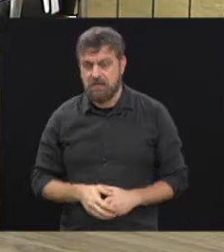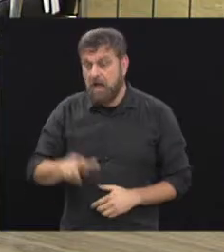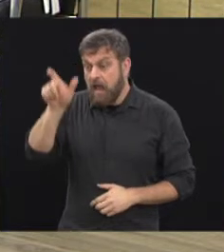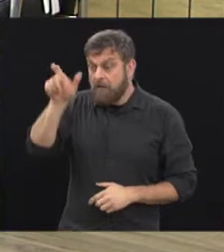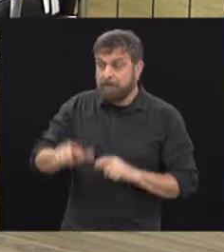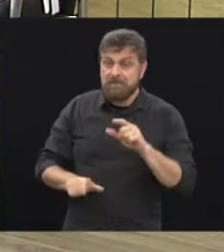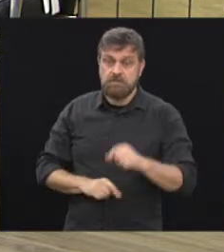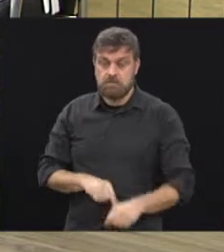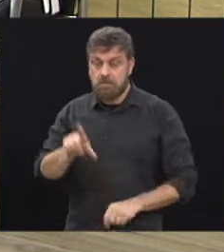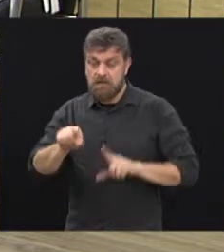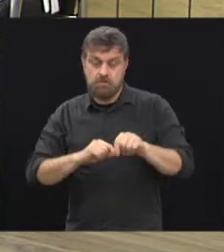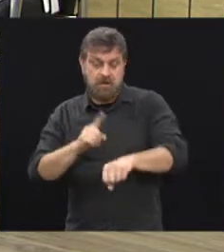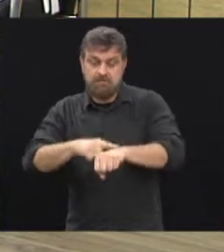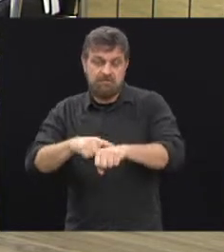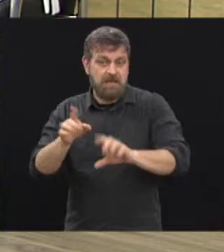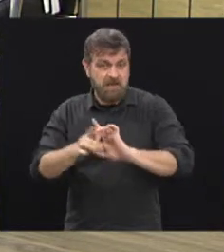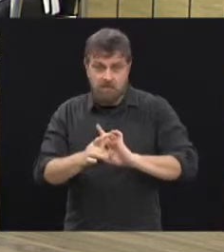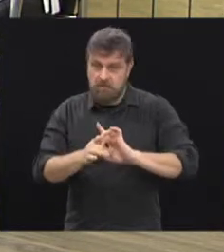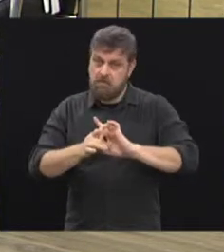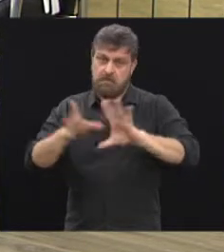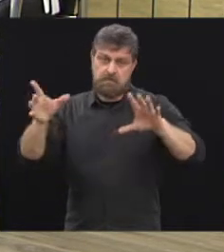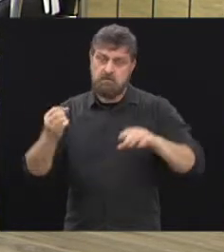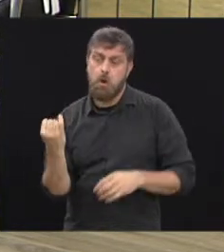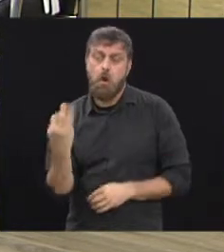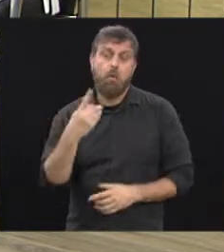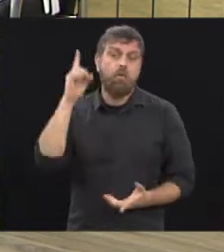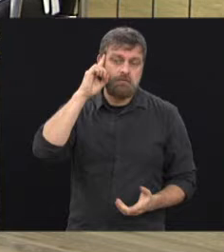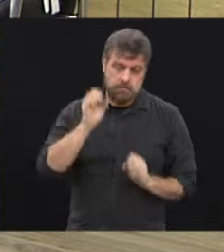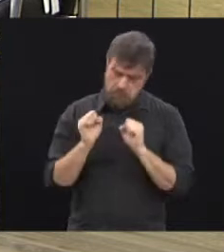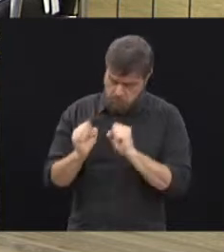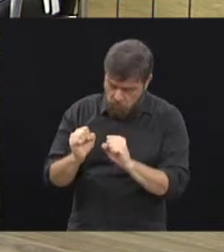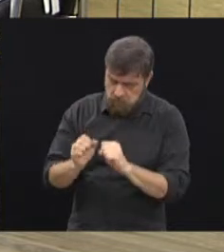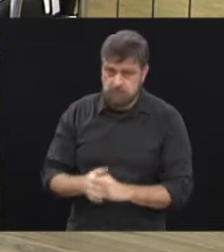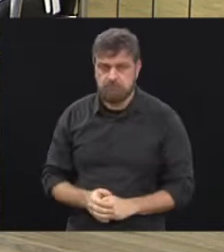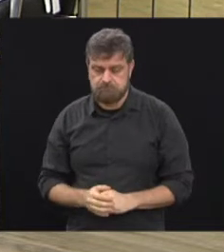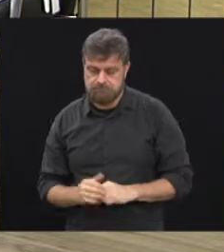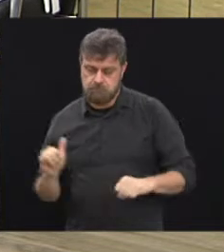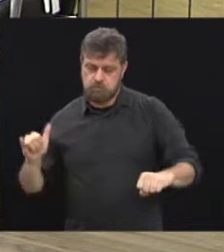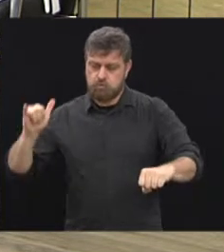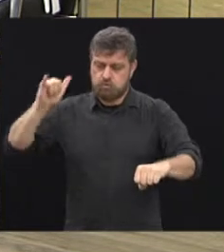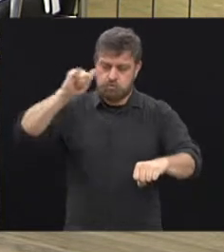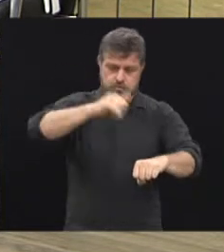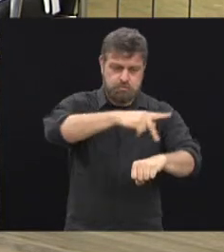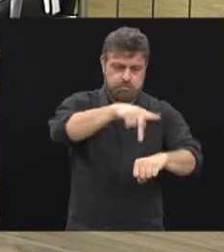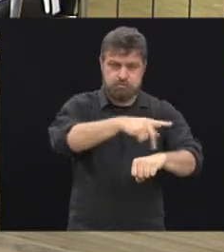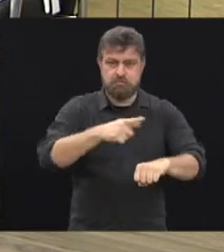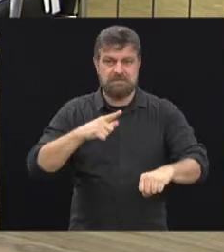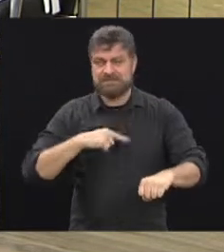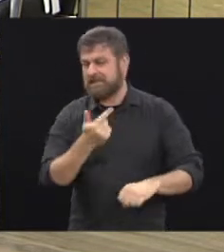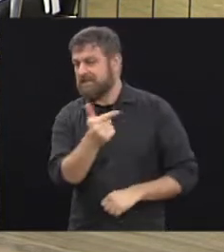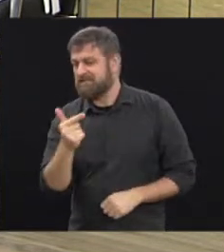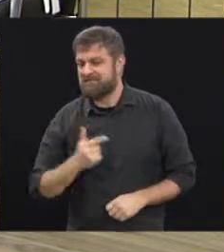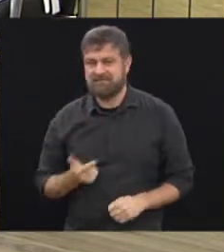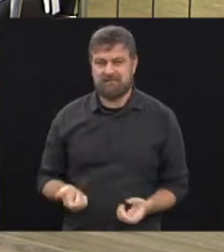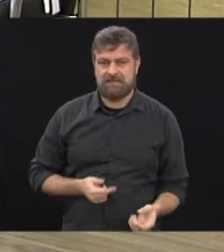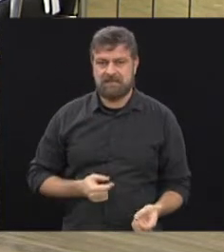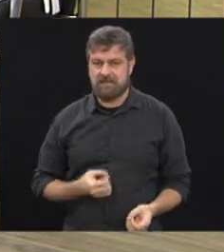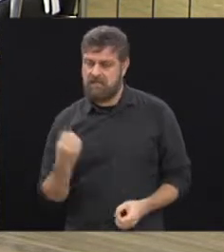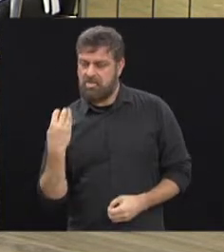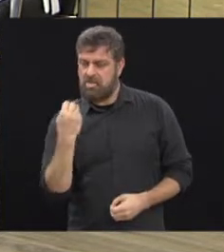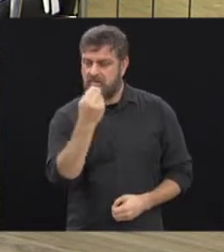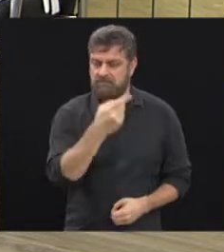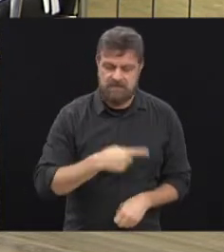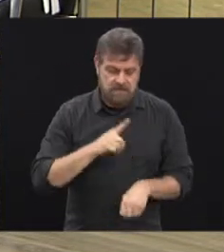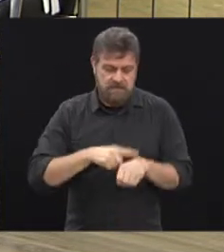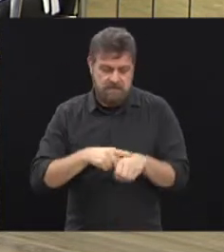livre, que a gente deixa livre para a pessoa escolher quantos dias ela quiser. Então nós não trabalhamos com pacotes, excursões fechadas